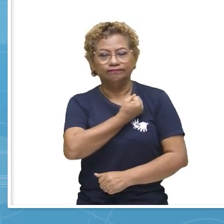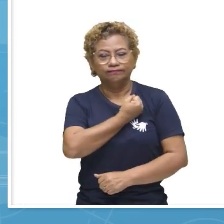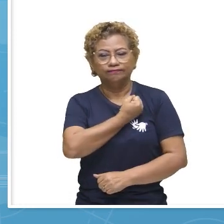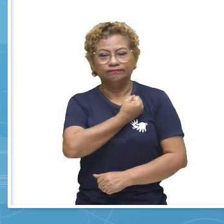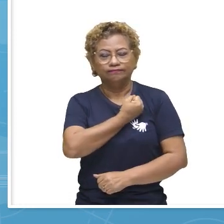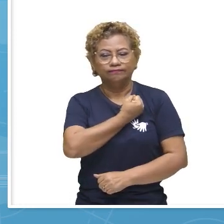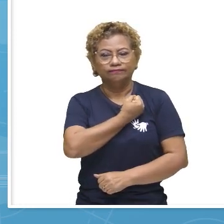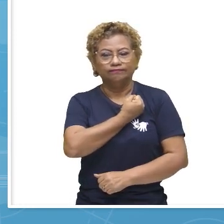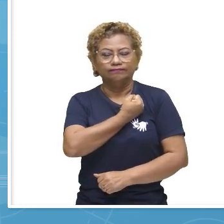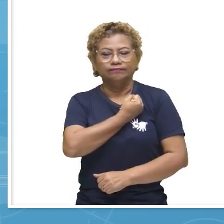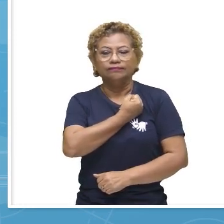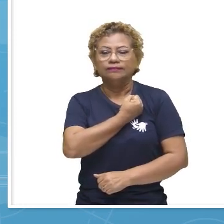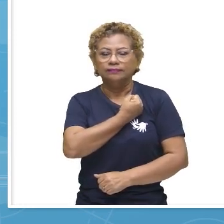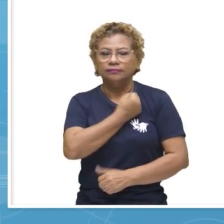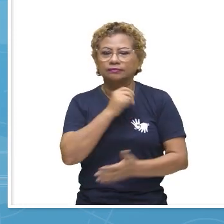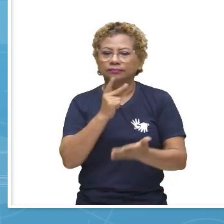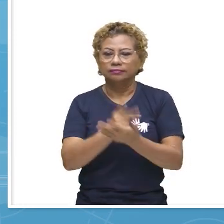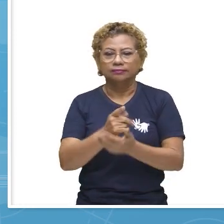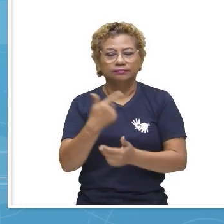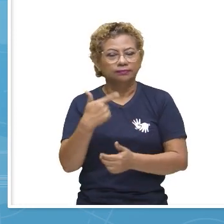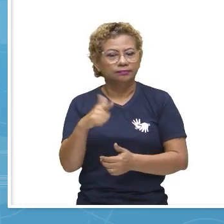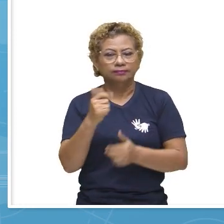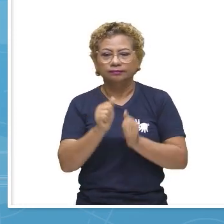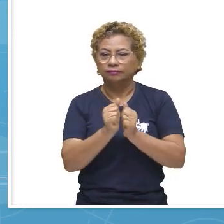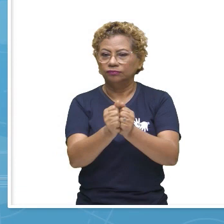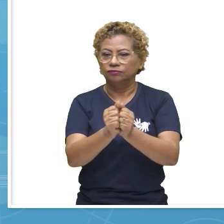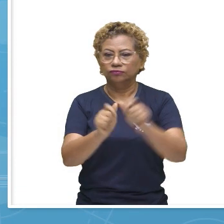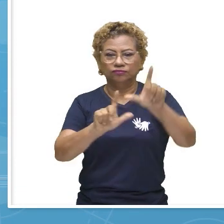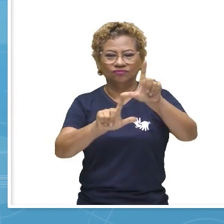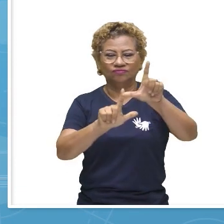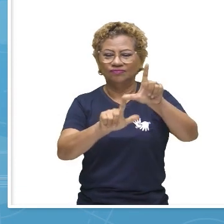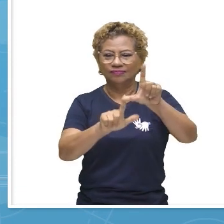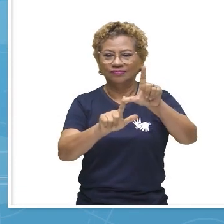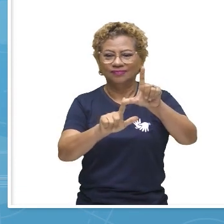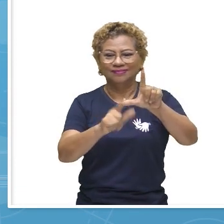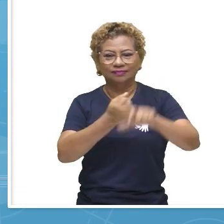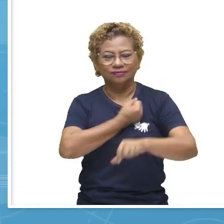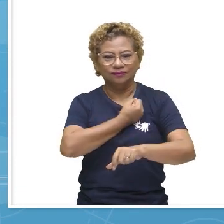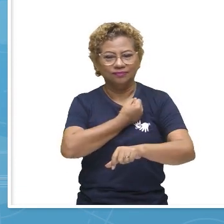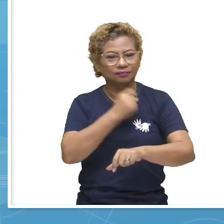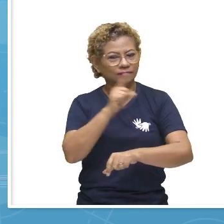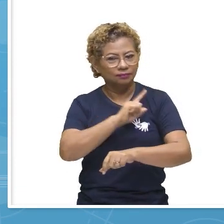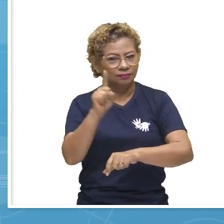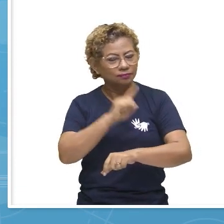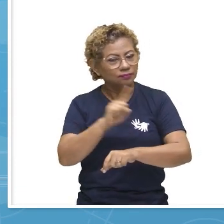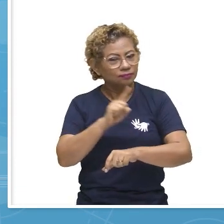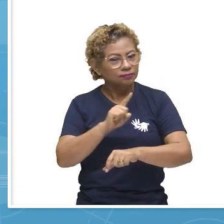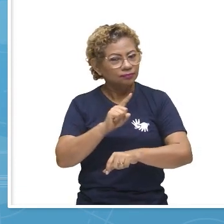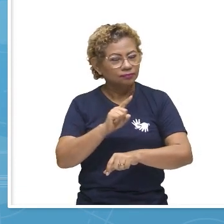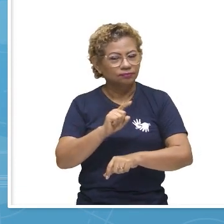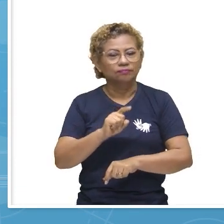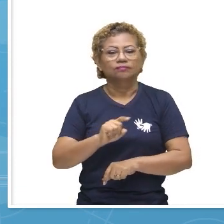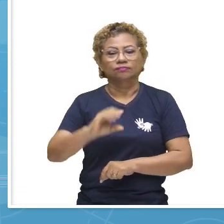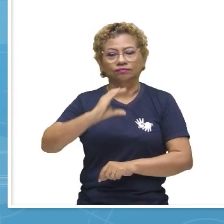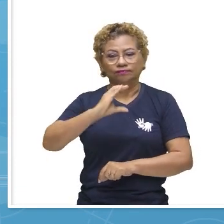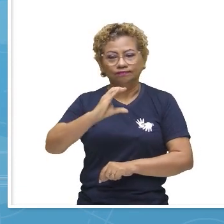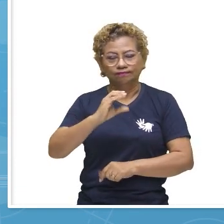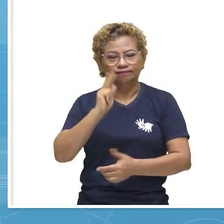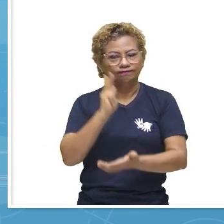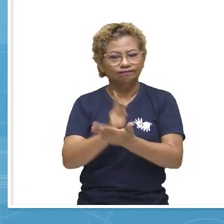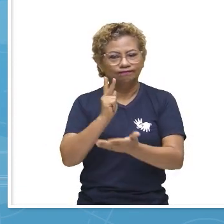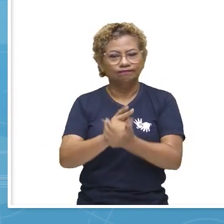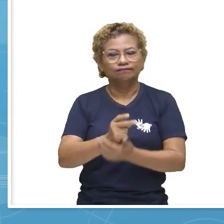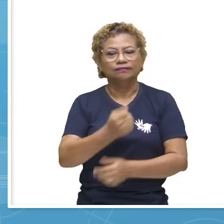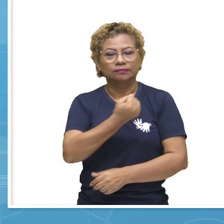de nenhuma letra, ele sempre vai estar sozinho, né? Só o número. e